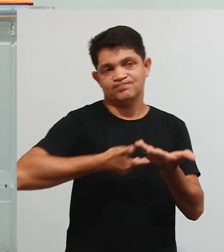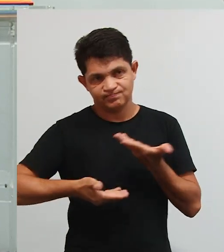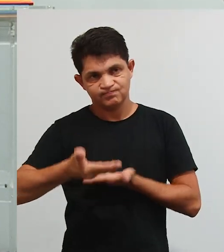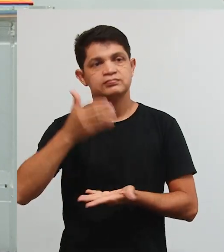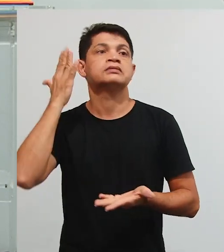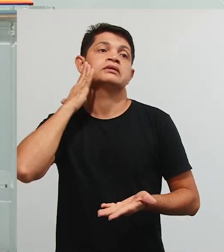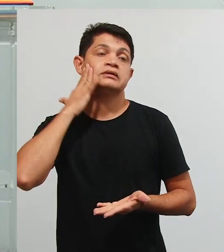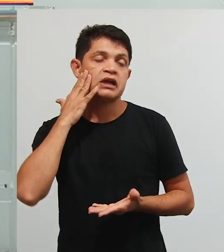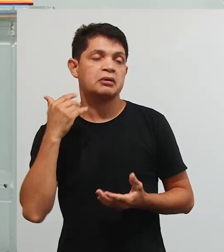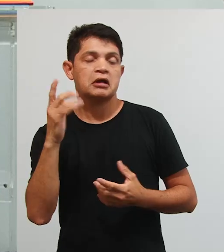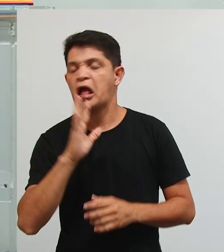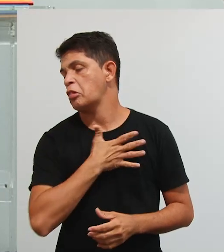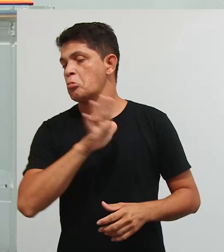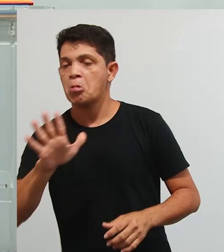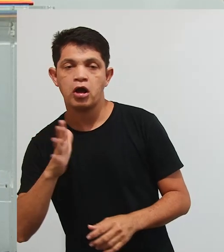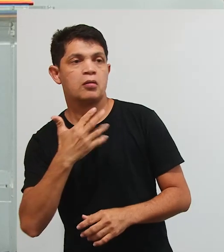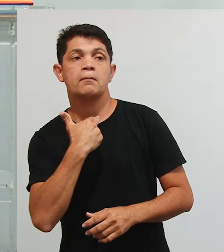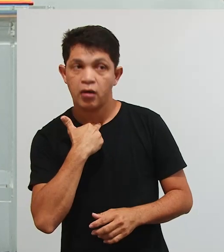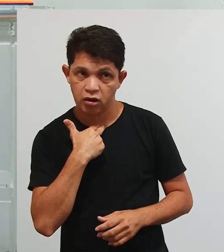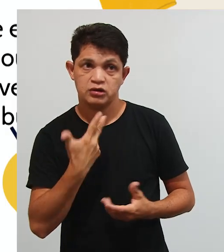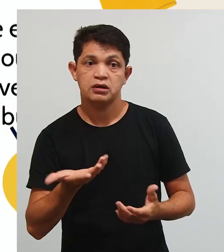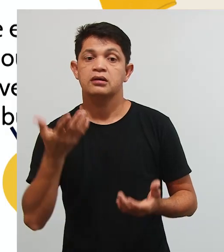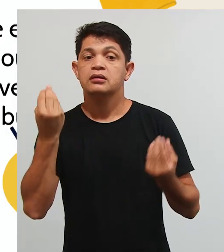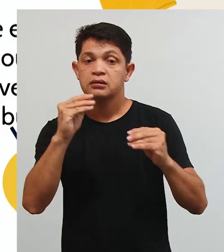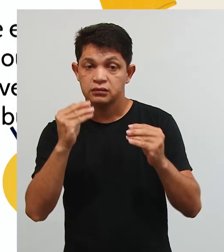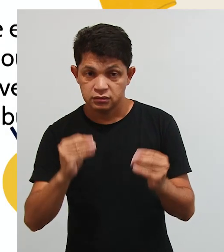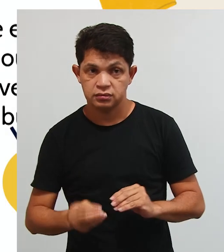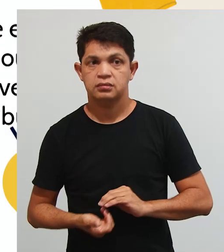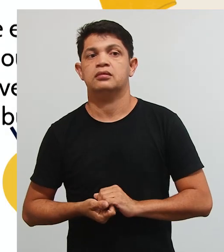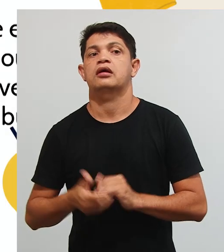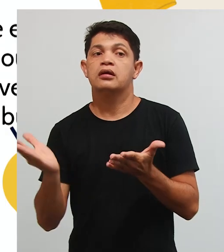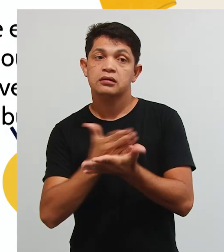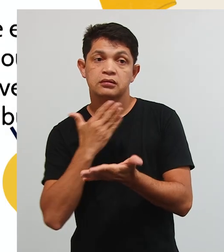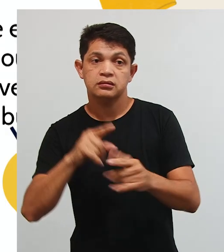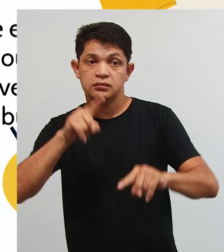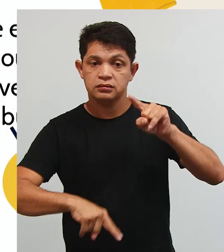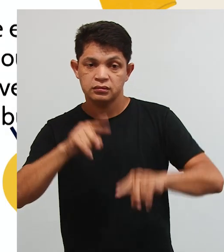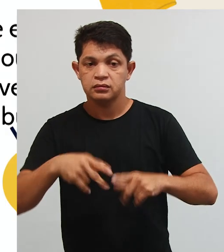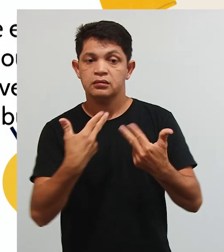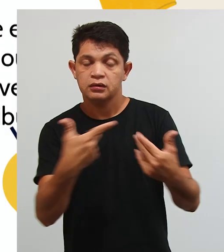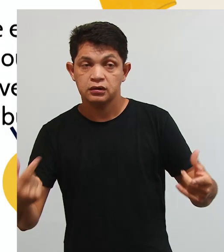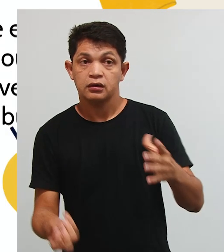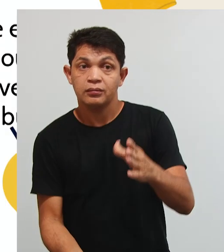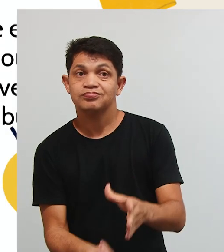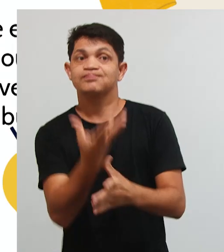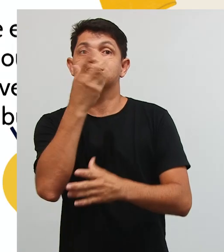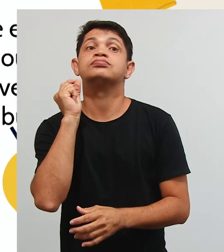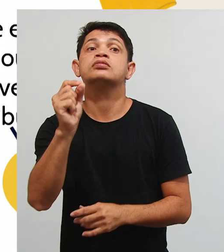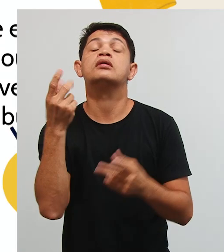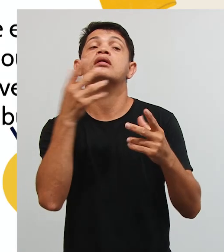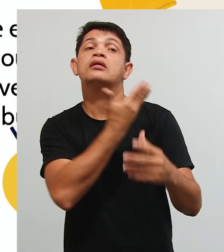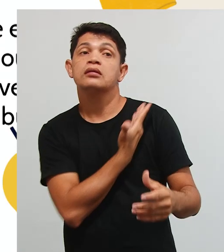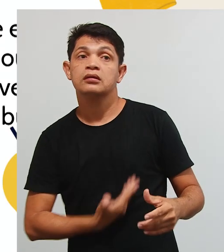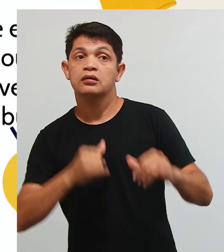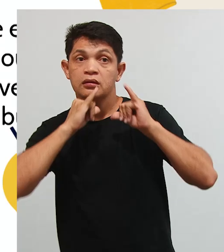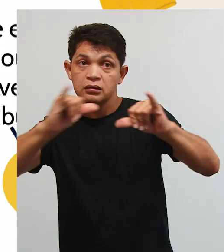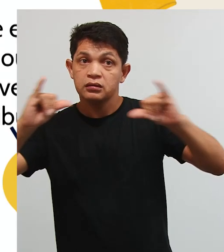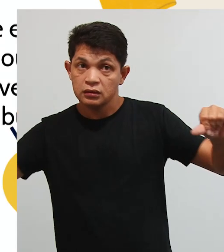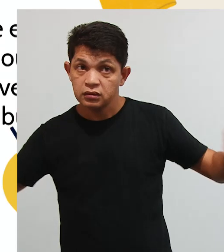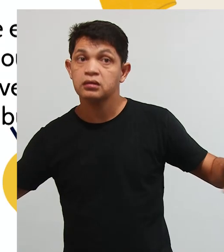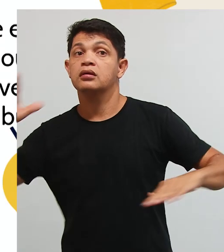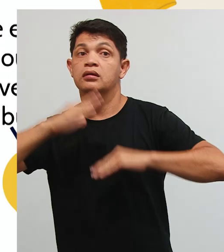a logo do Instituto Federal, utilizada pelos professores como suporte para o teclado, as canetas interativas e o mouse.